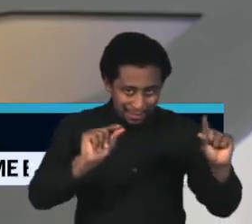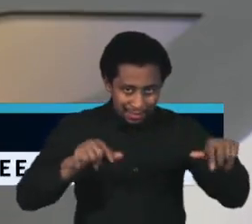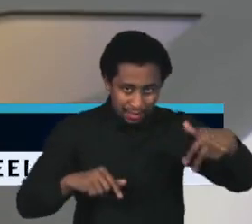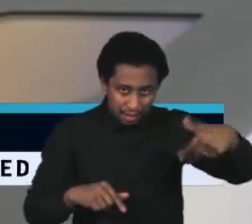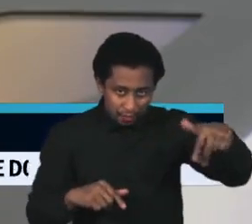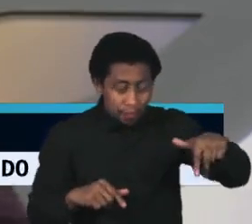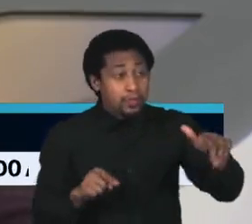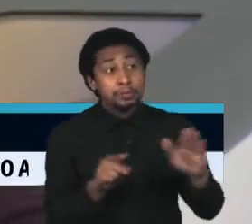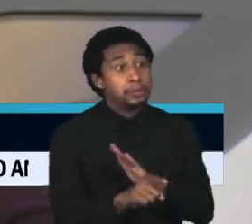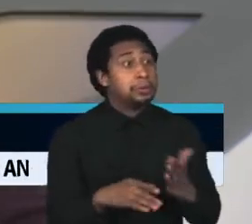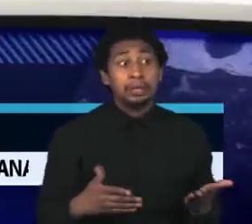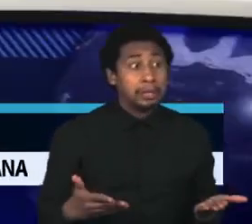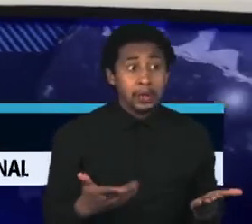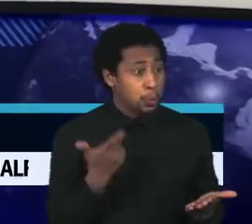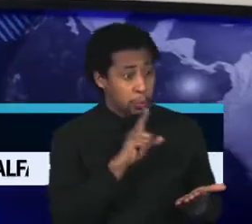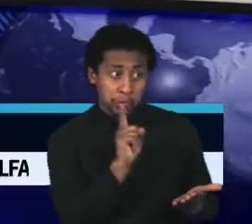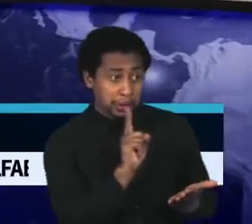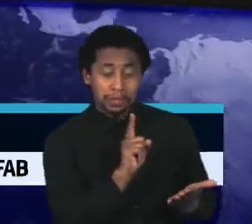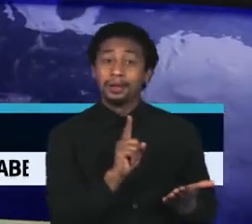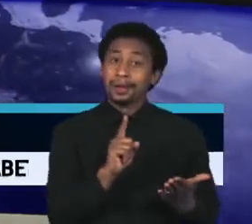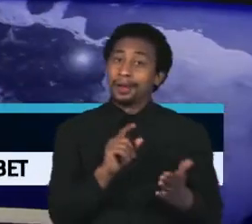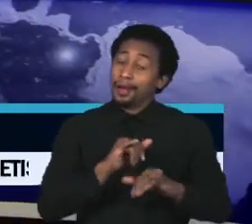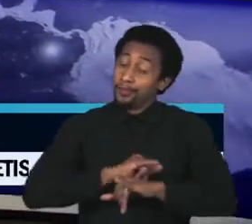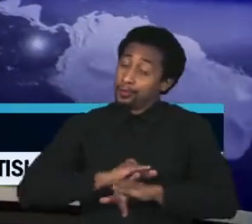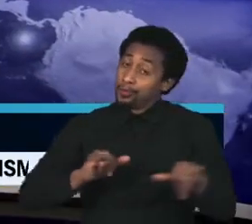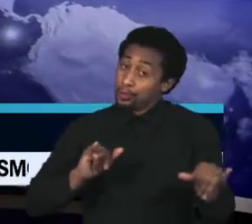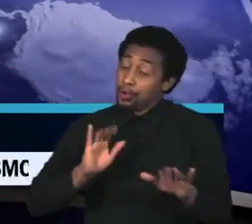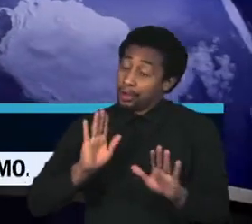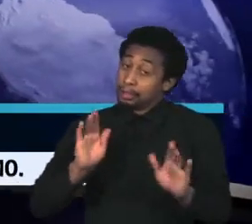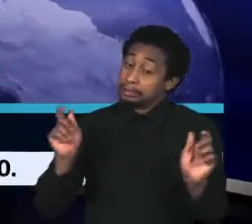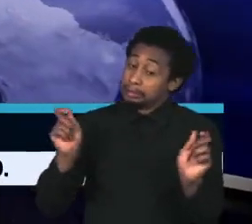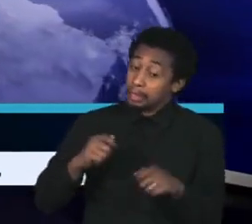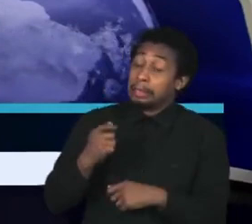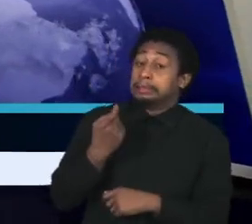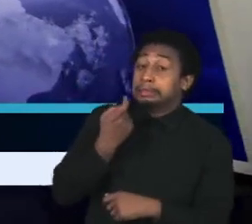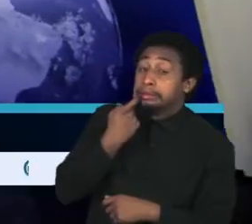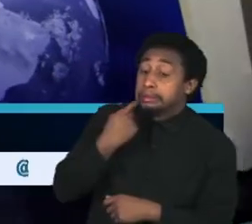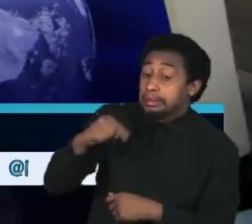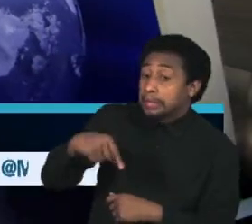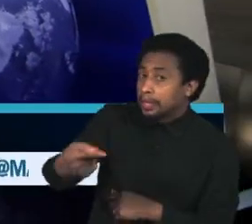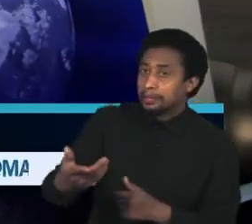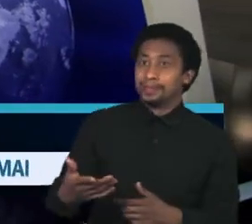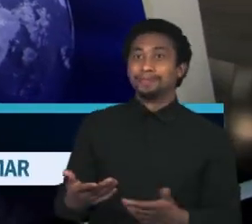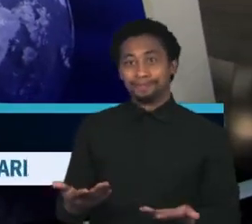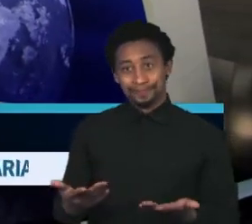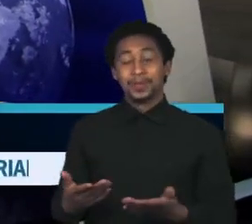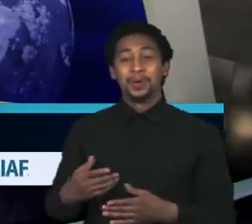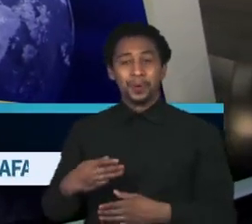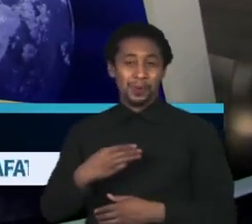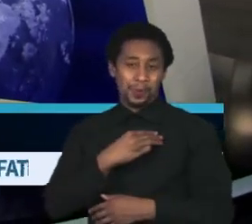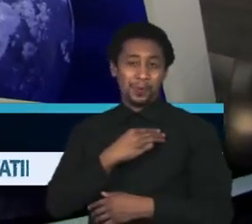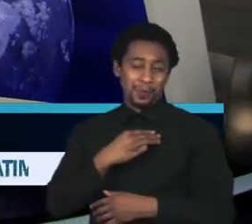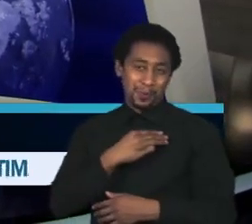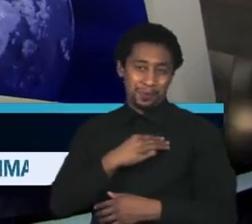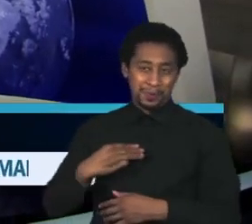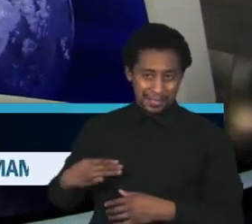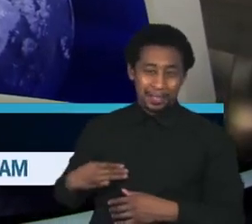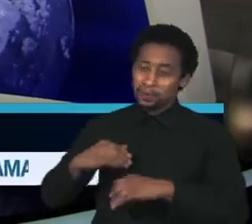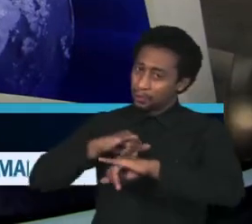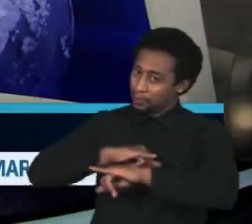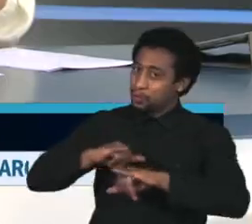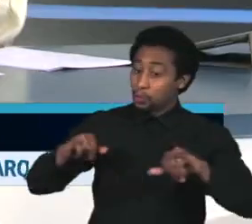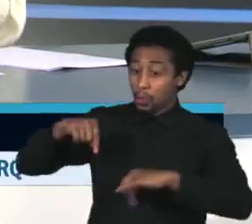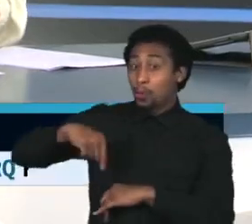será que vai funcionar não sei é um ministro das Comunicações Faria disse que o Brasil será o país com a maior cobertura do mundo